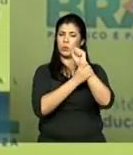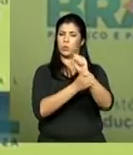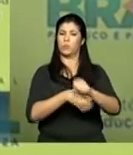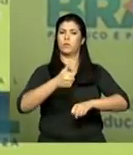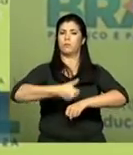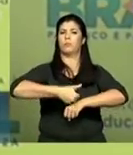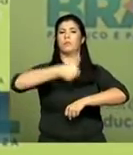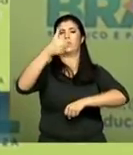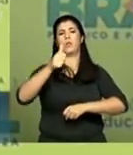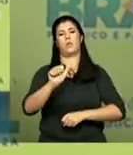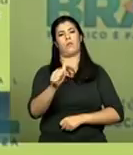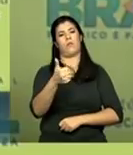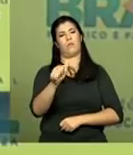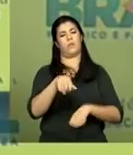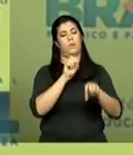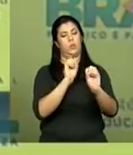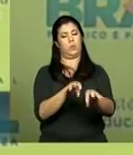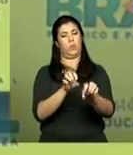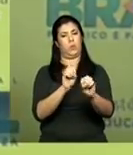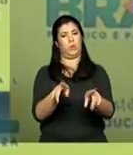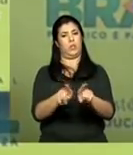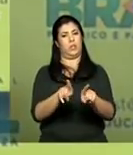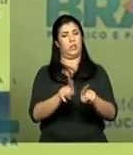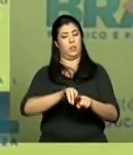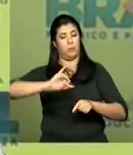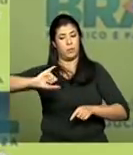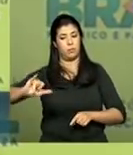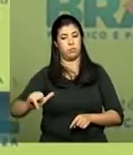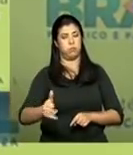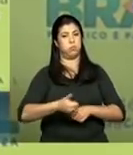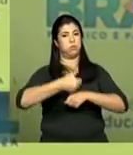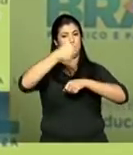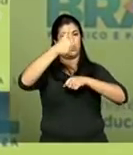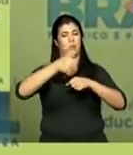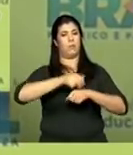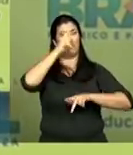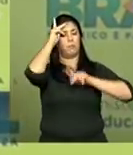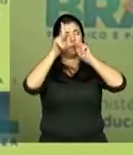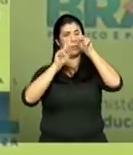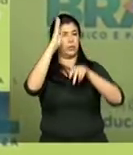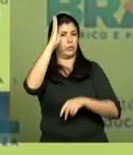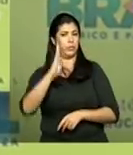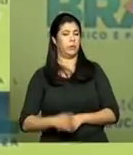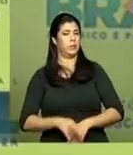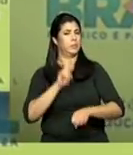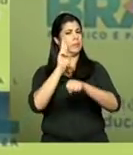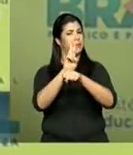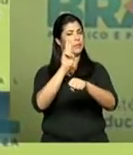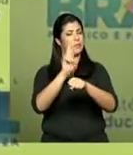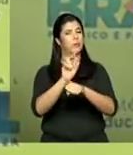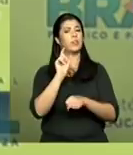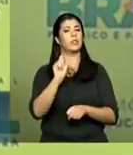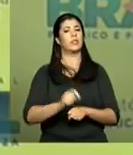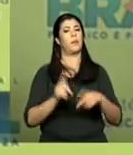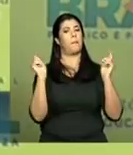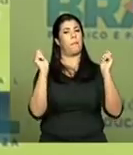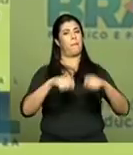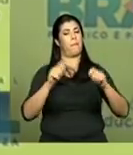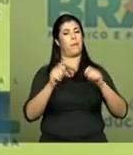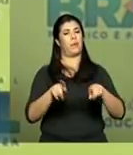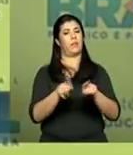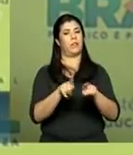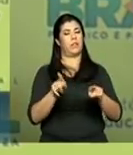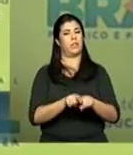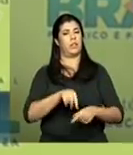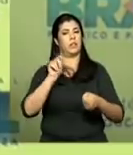melhoria na qualidade do ensino e recuperando para o povo brasileiro a esperança e a possibilidade